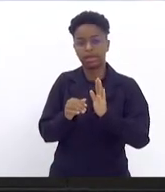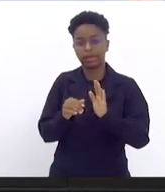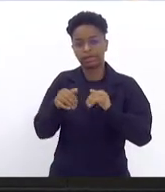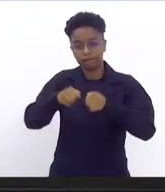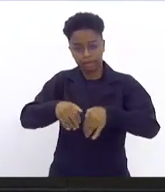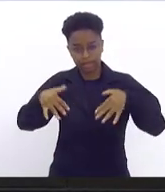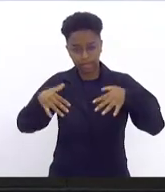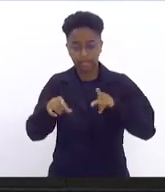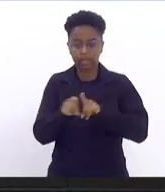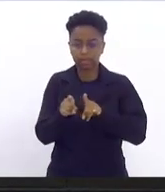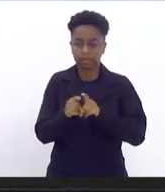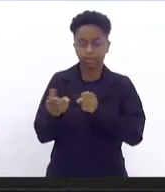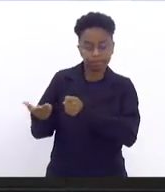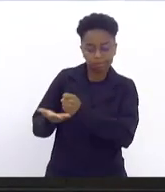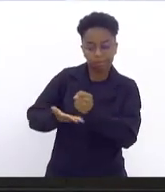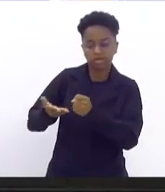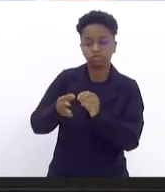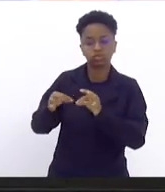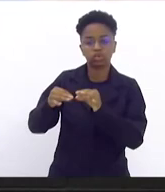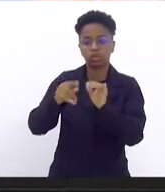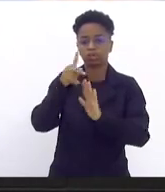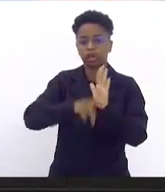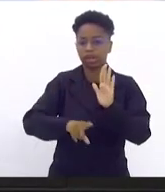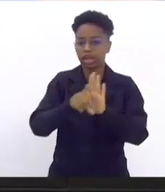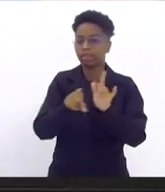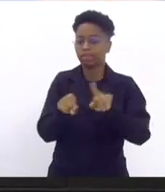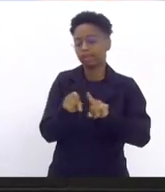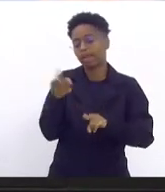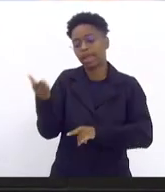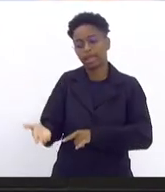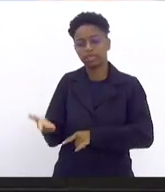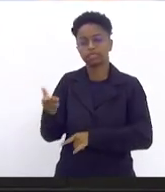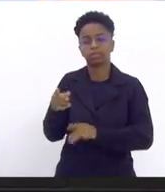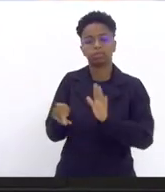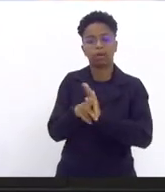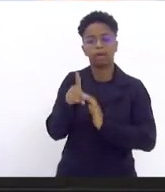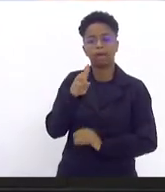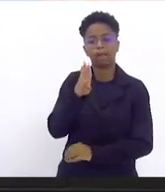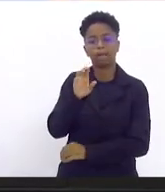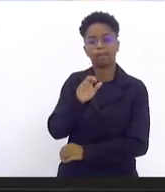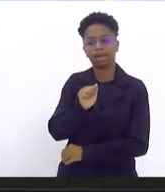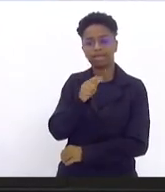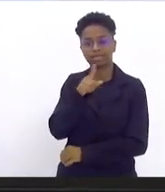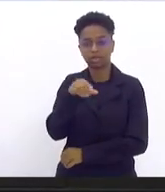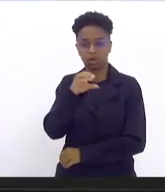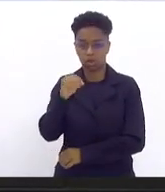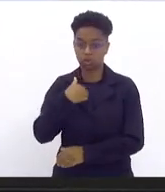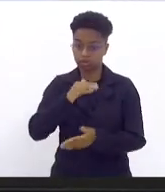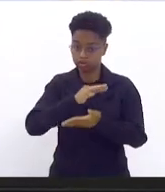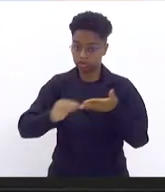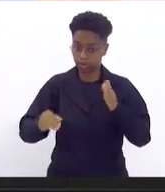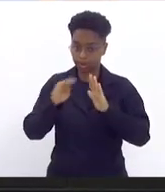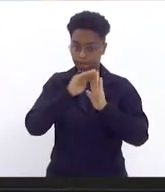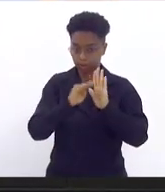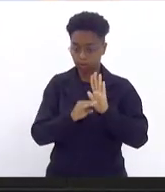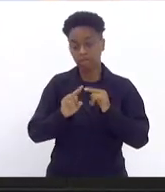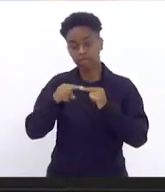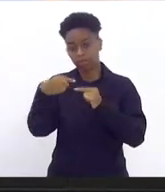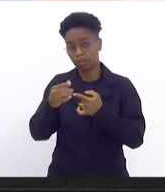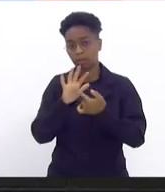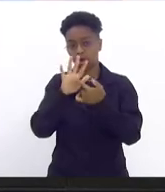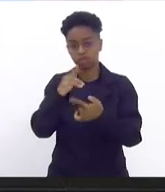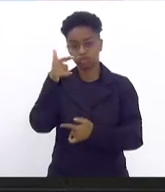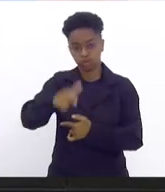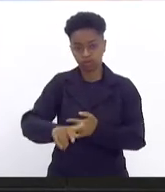passe a balizar os projetos de lei, inclusive esse do deputado Brazão, razão pela qual retiro de pauta e deixo para trazê-lo novamente